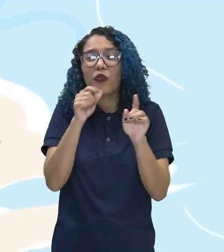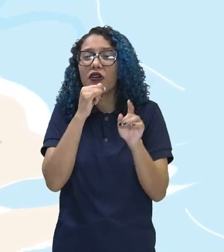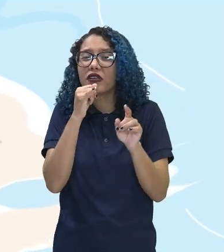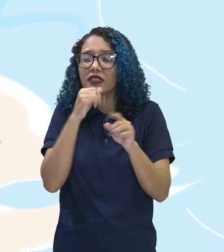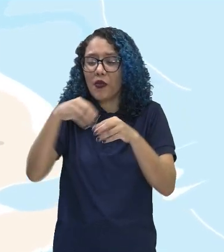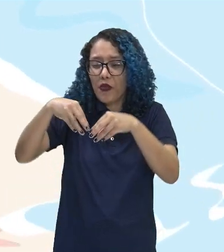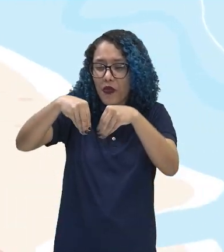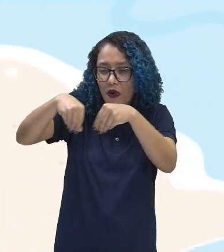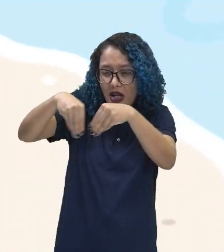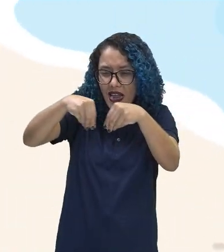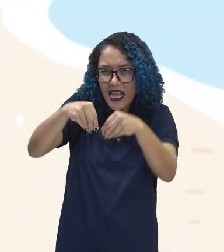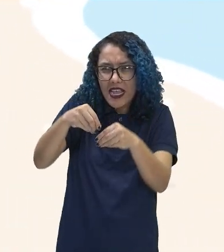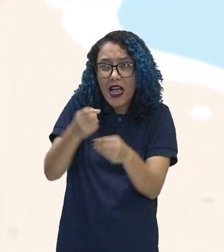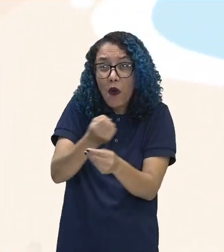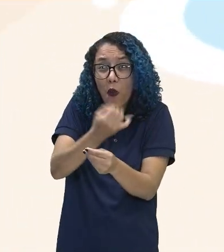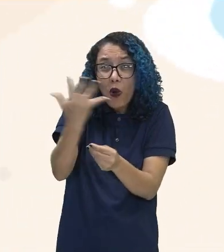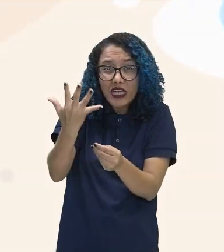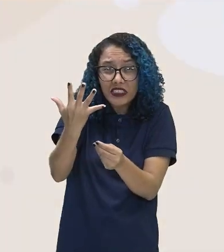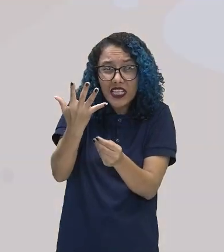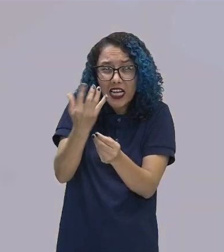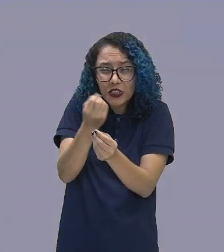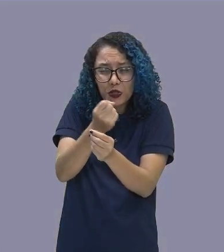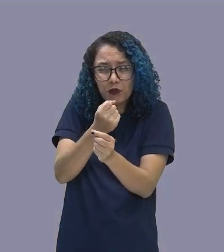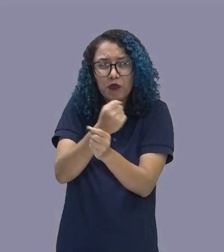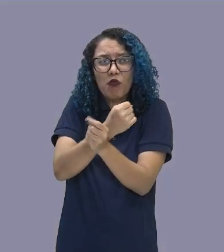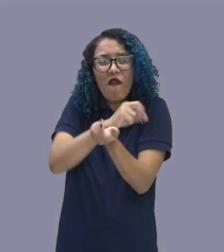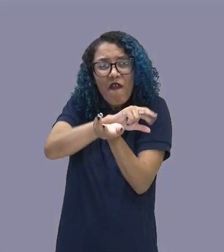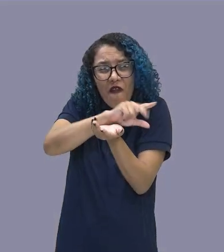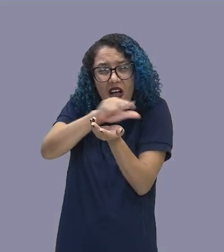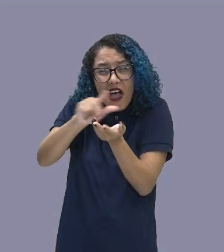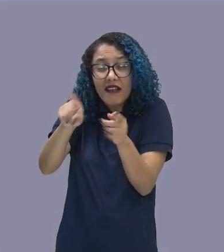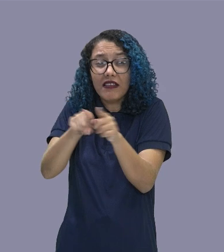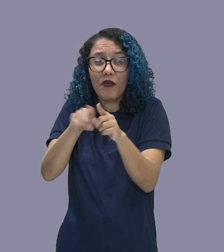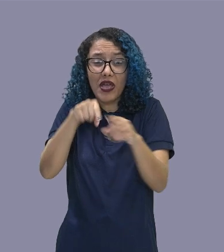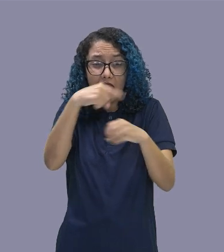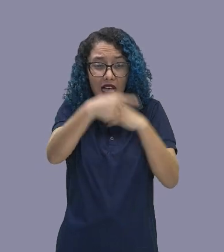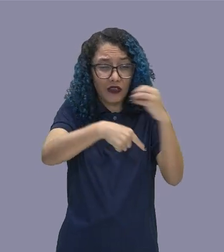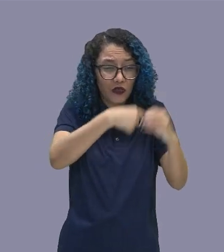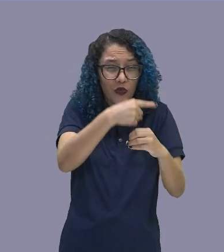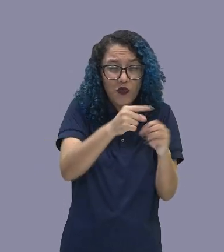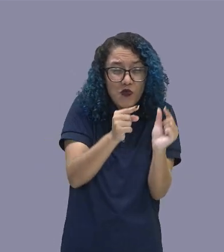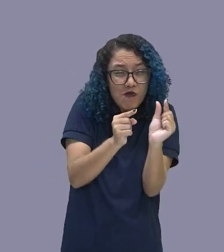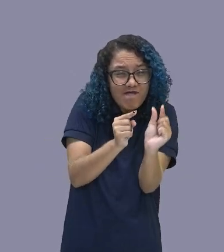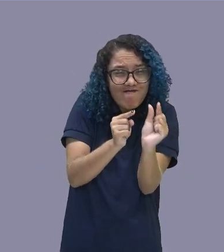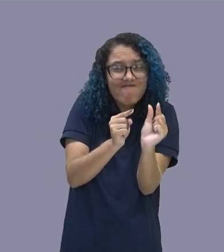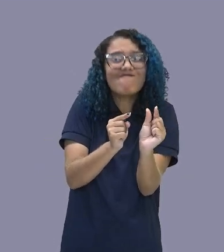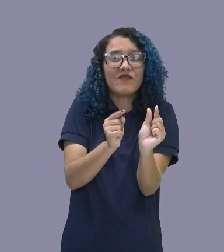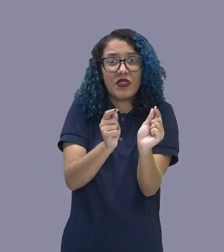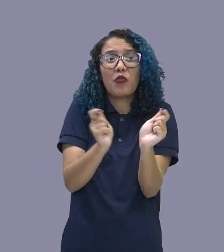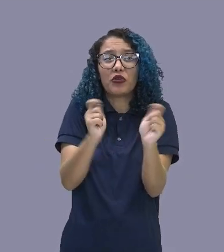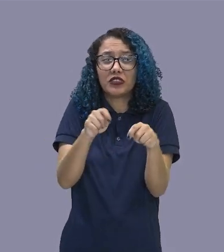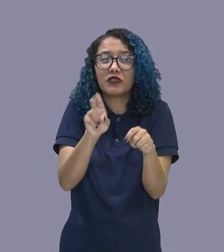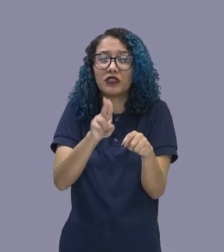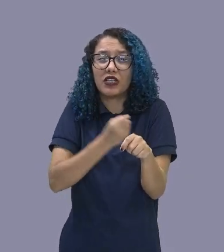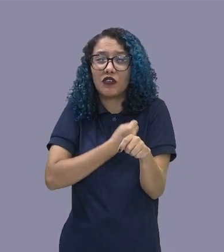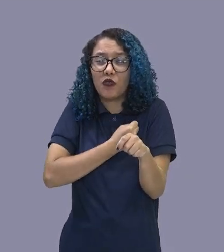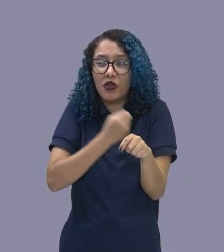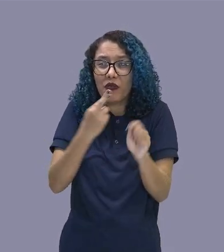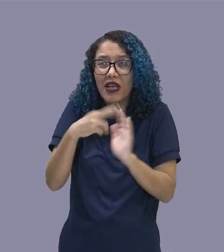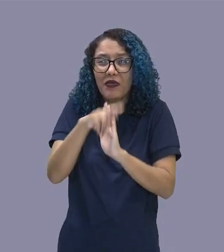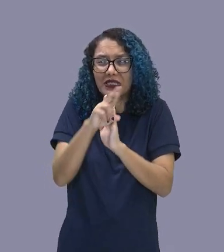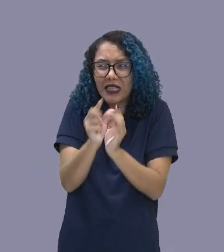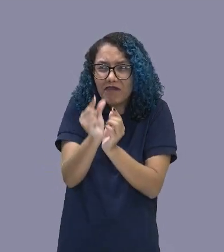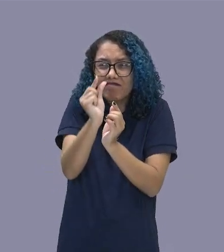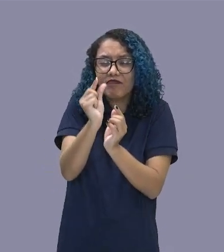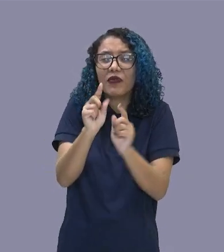é gigantesco, enquanto o tamanho de um átomo é extremamente pequeno. Como podemos representar esses